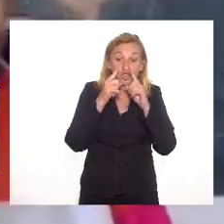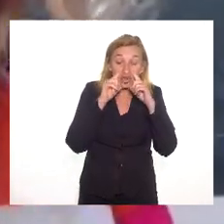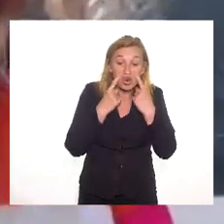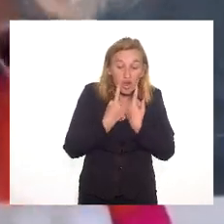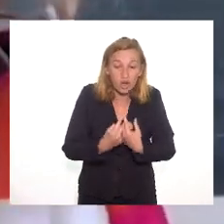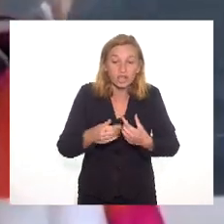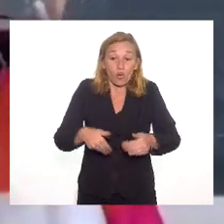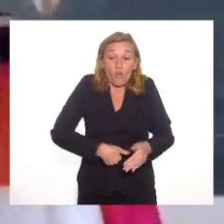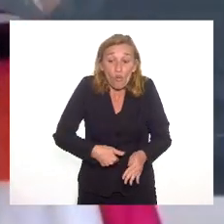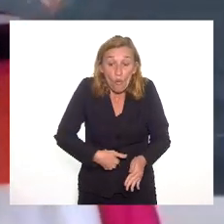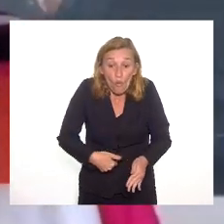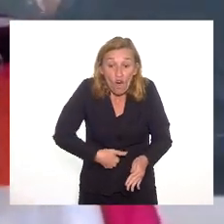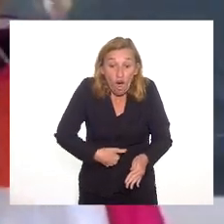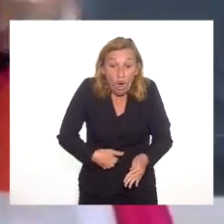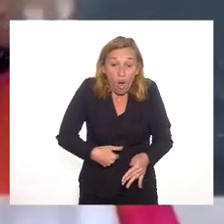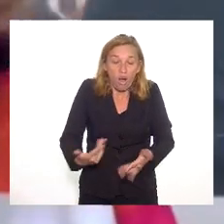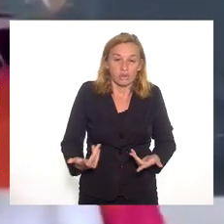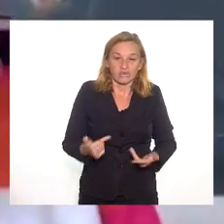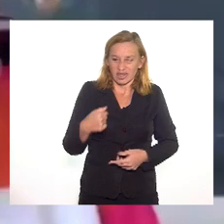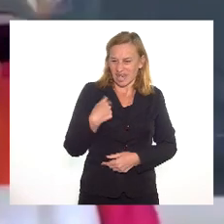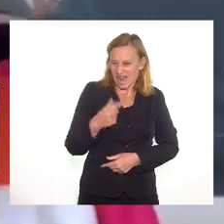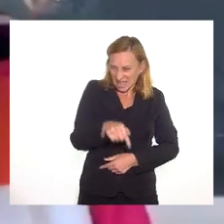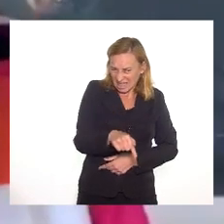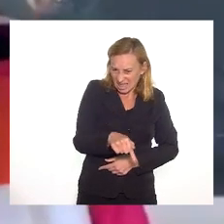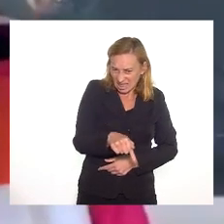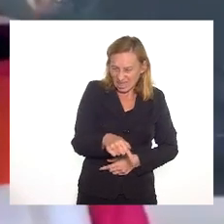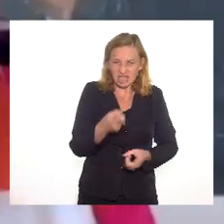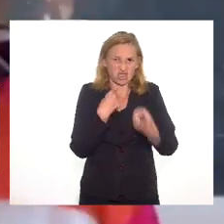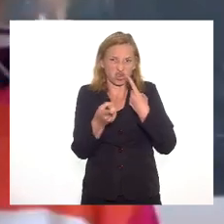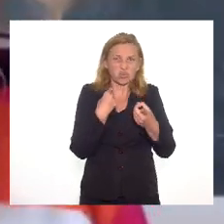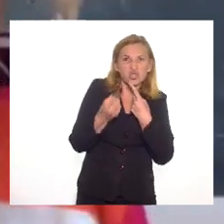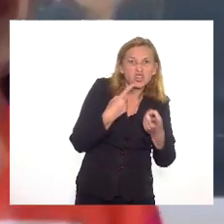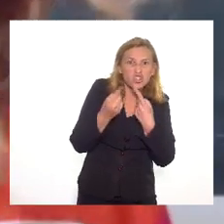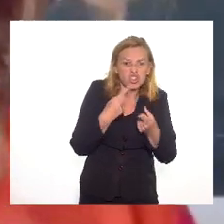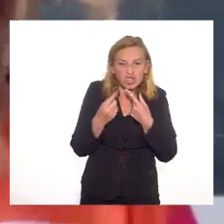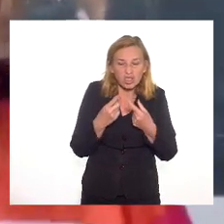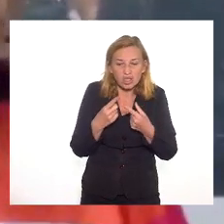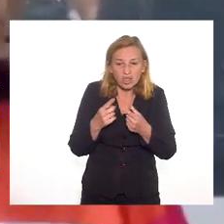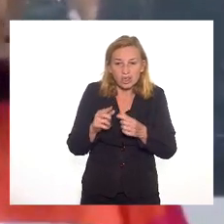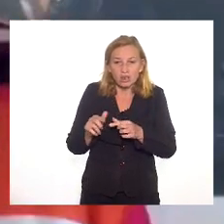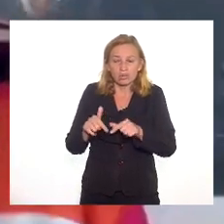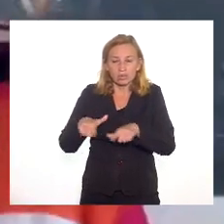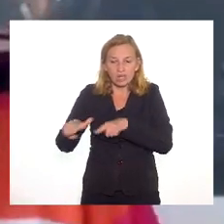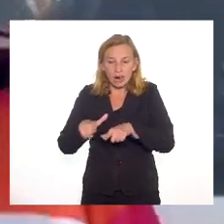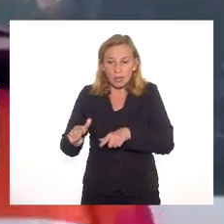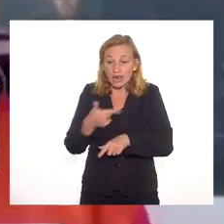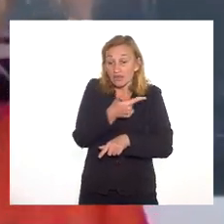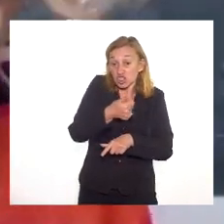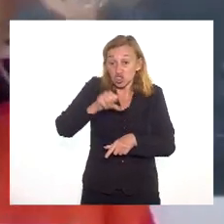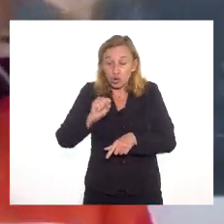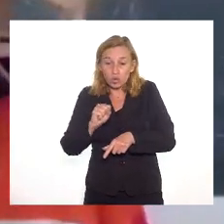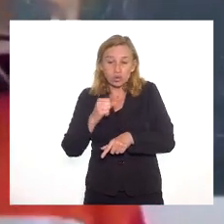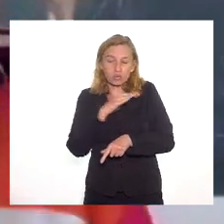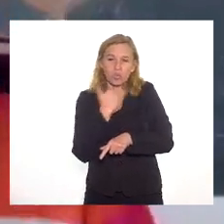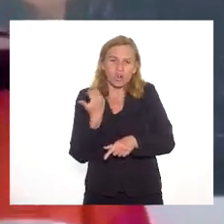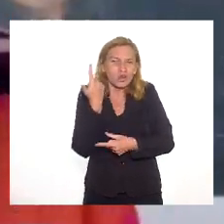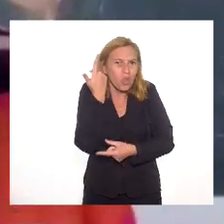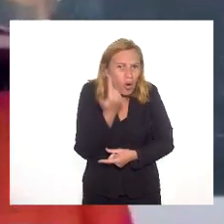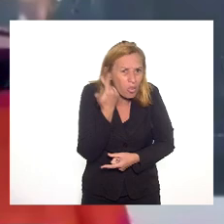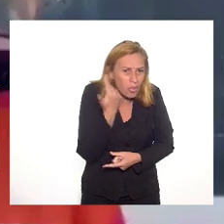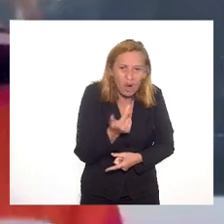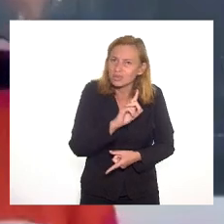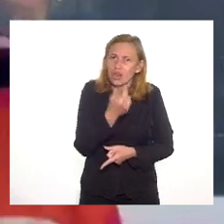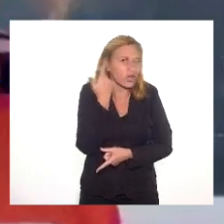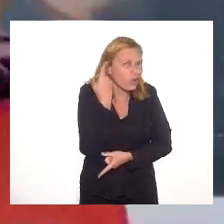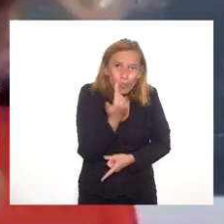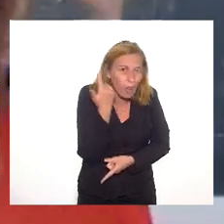com fome. Para a gente ficar aqui tendo que fazer debate se uma operação que deixa 28 mortos é normal. Isso não é